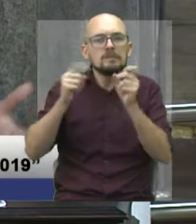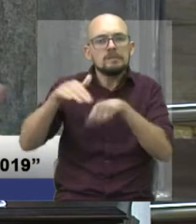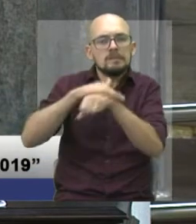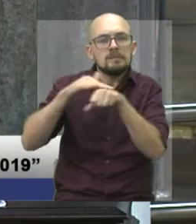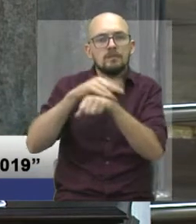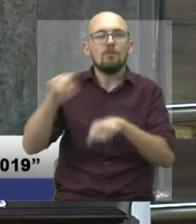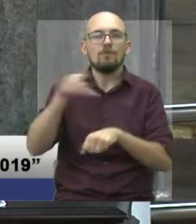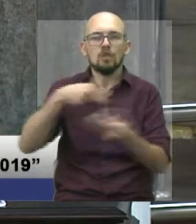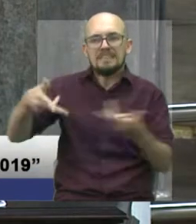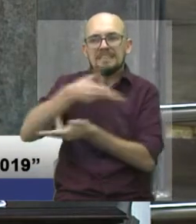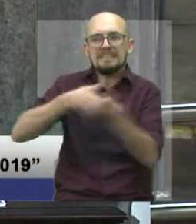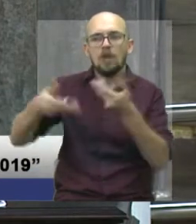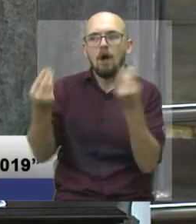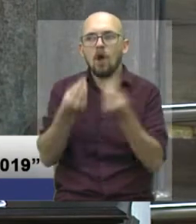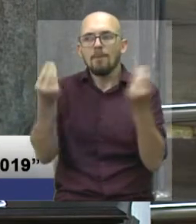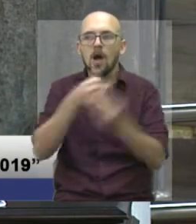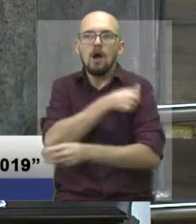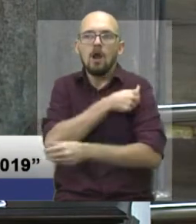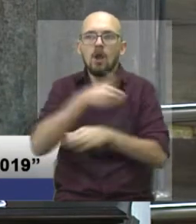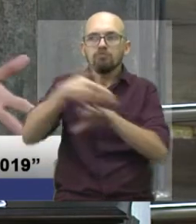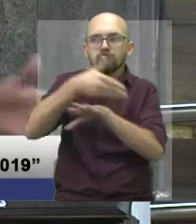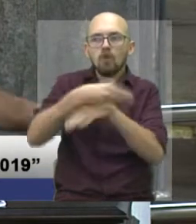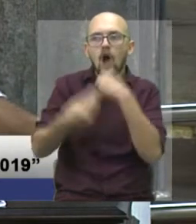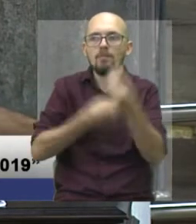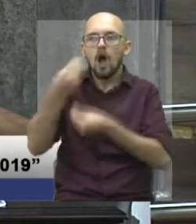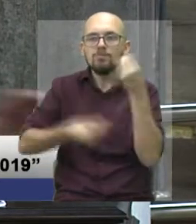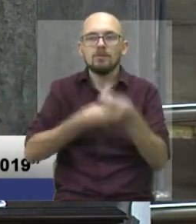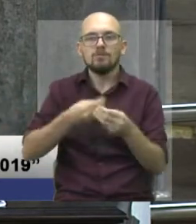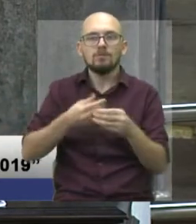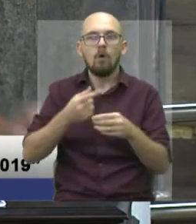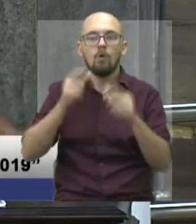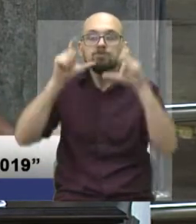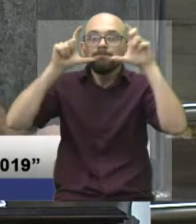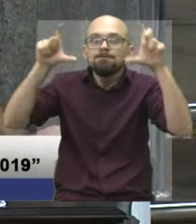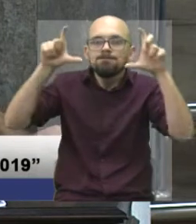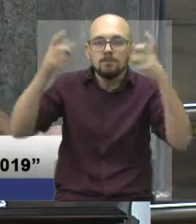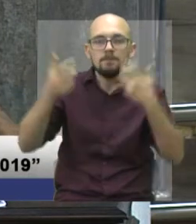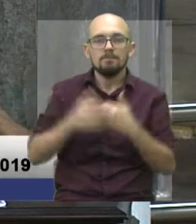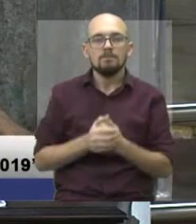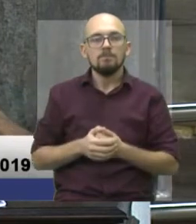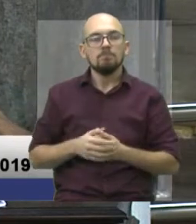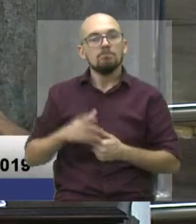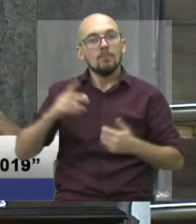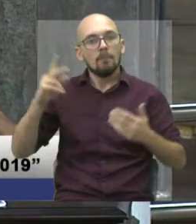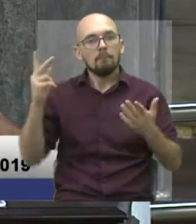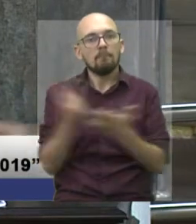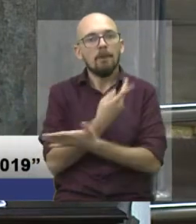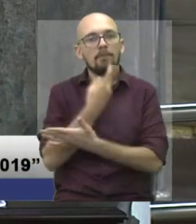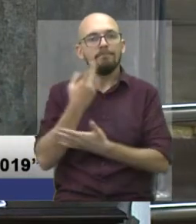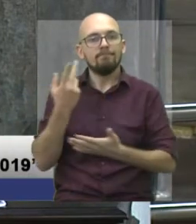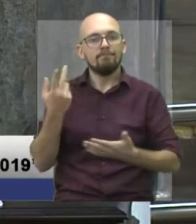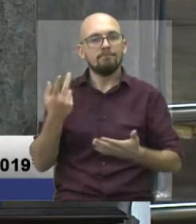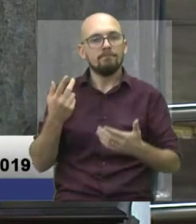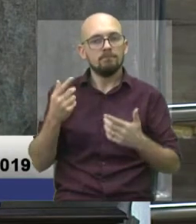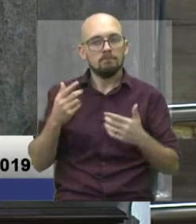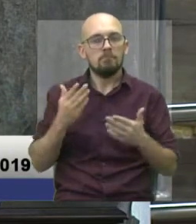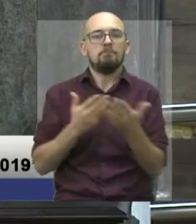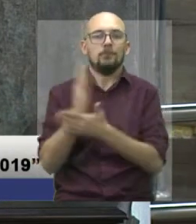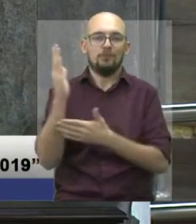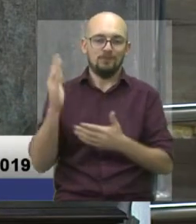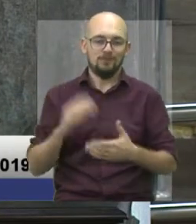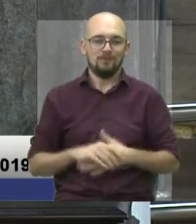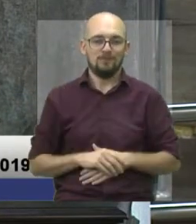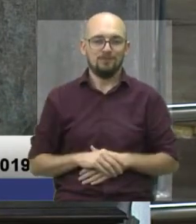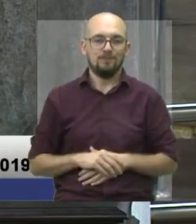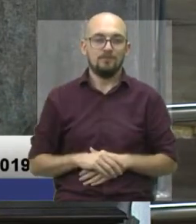o protagonismo, como é que a gente aumenta a participação dela em sala de aula, e acabou aparecendo nessa, né, esse tipo de ação. A